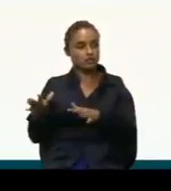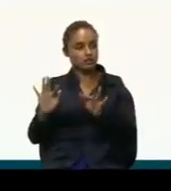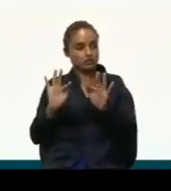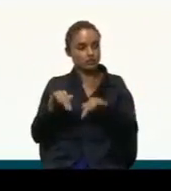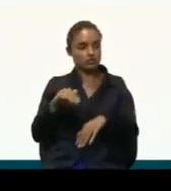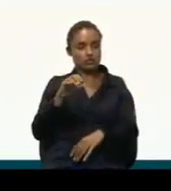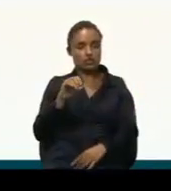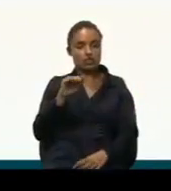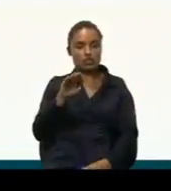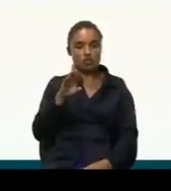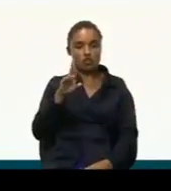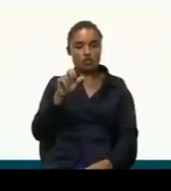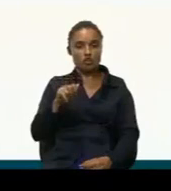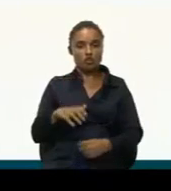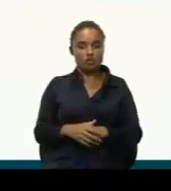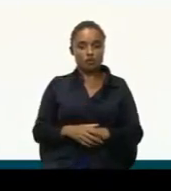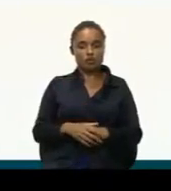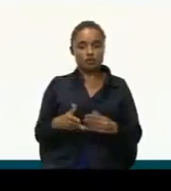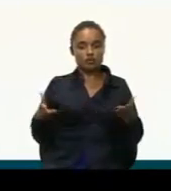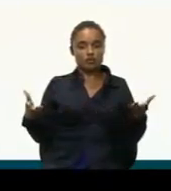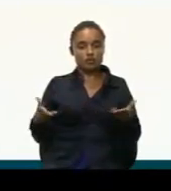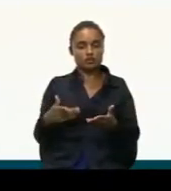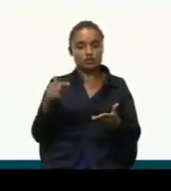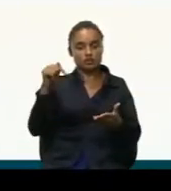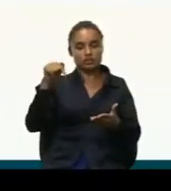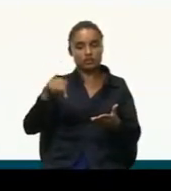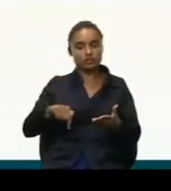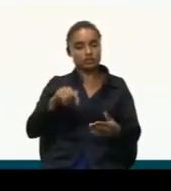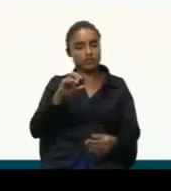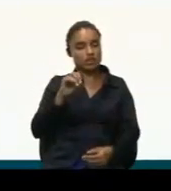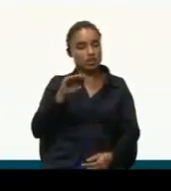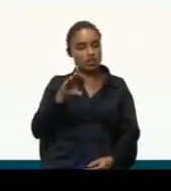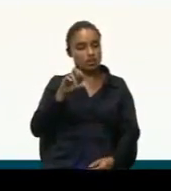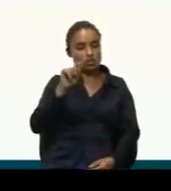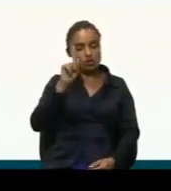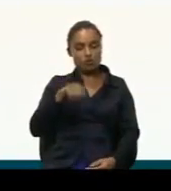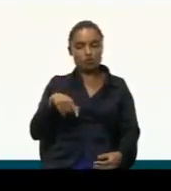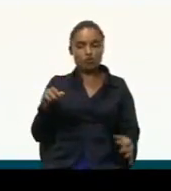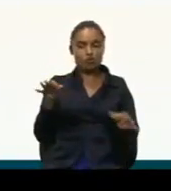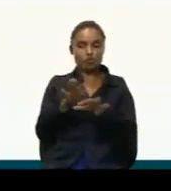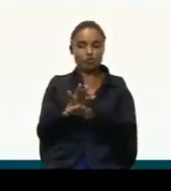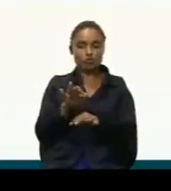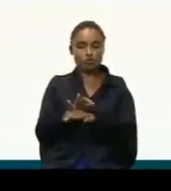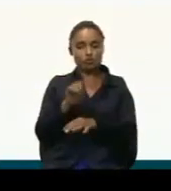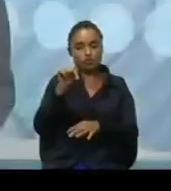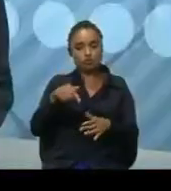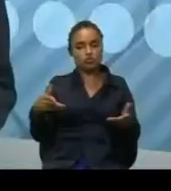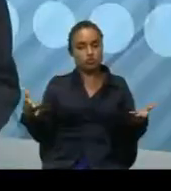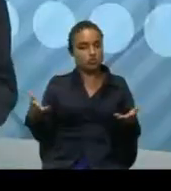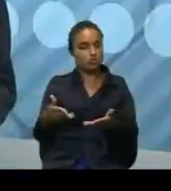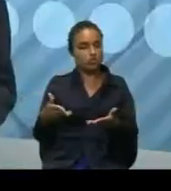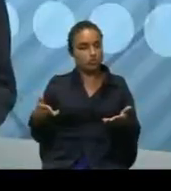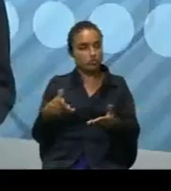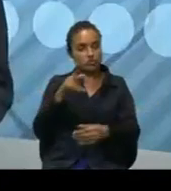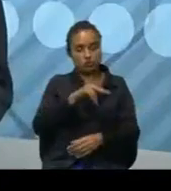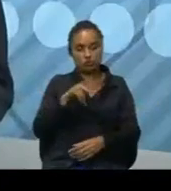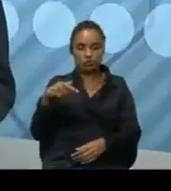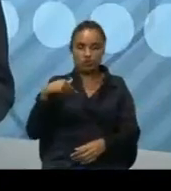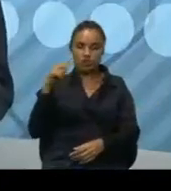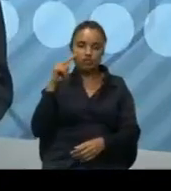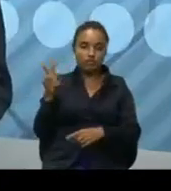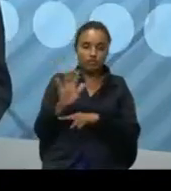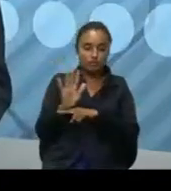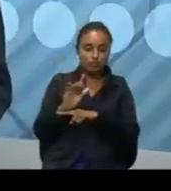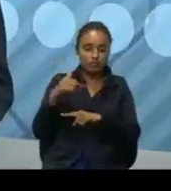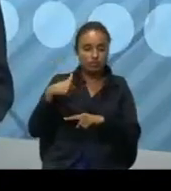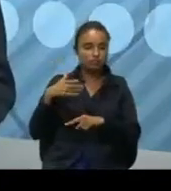da obra. E entrega a obra pronta. E agora o professor vai te convidar para assistir um vídeo onde eu